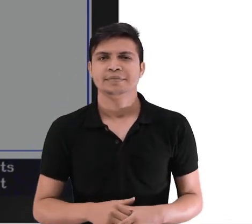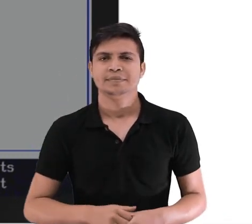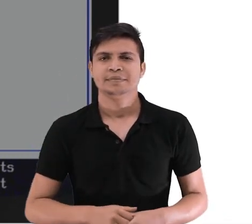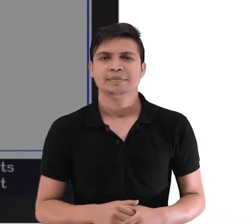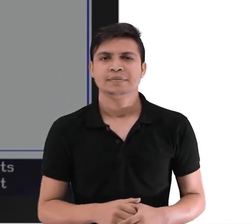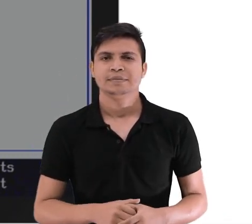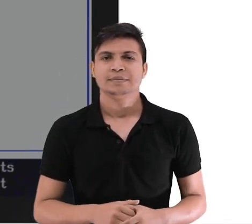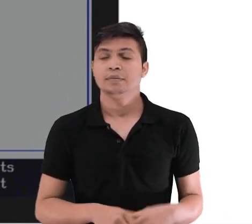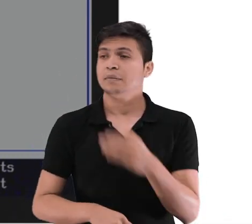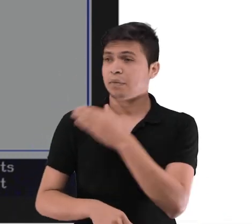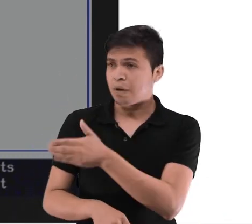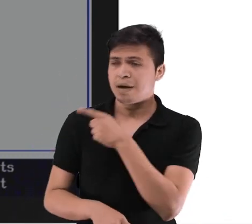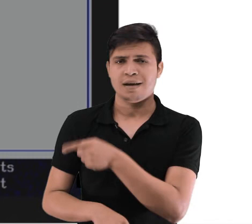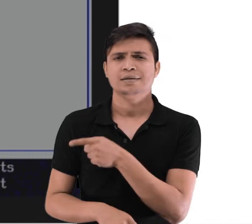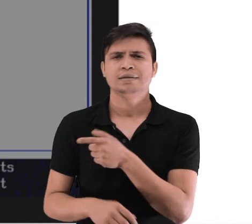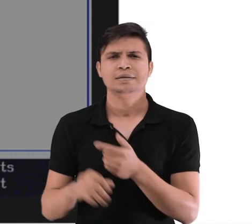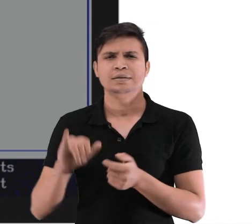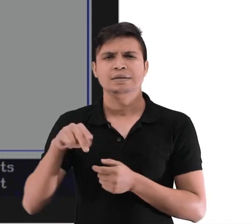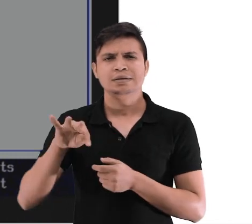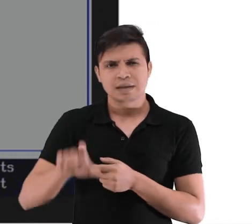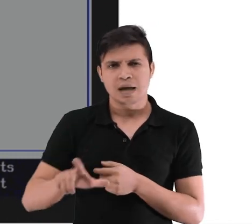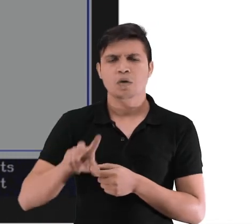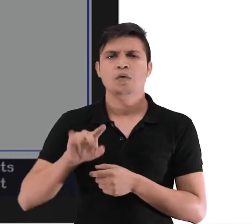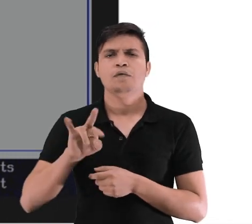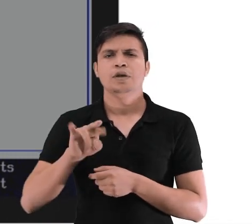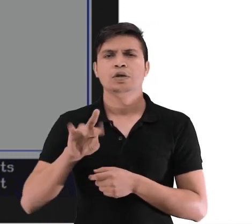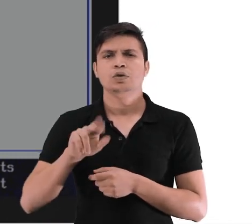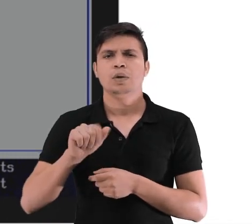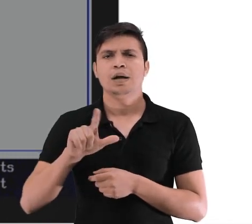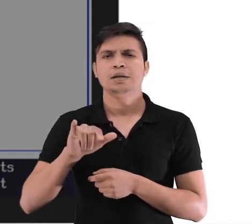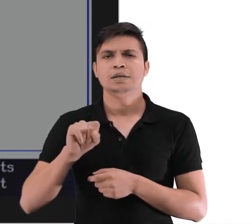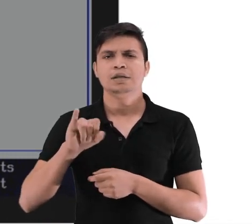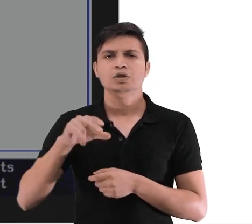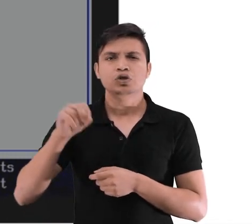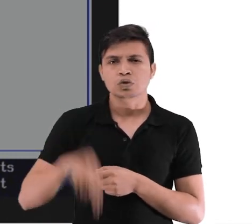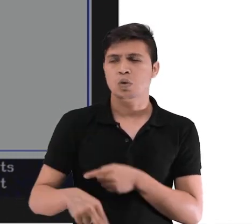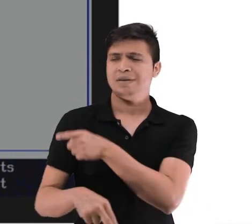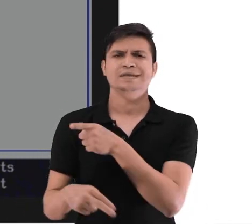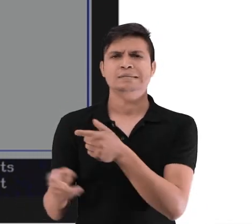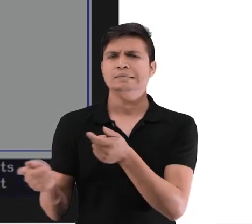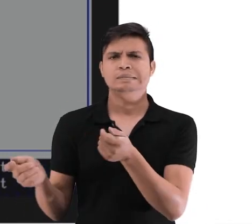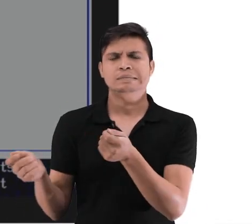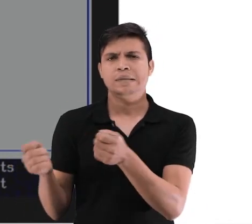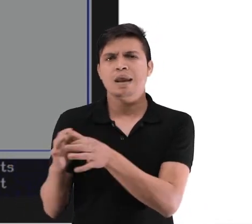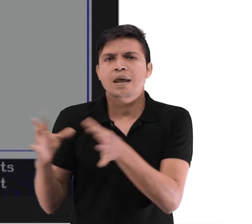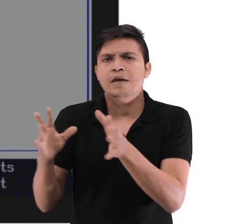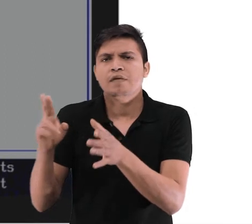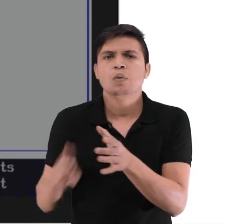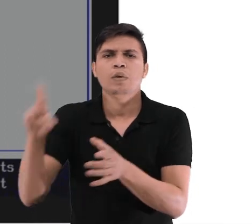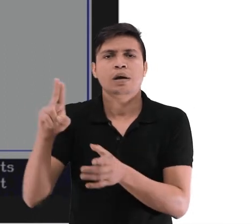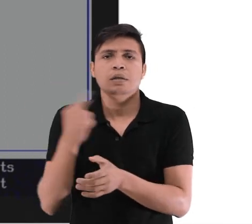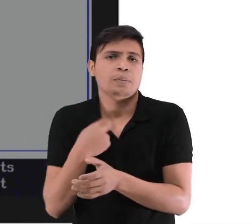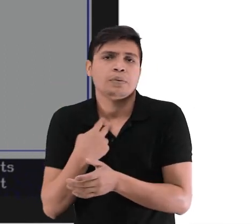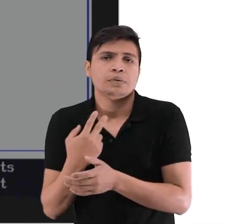No caso dessa opção, Intel Virtualization Technology está desabilitada. No caso, qual o